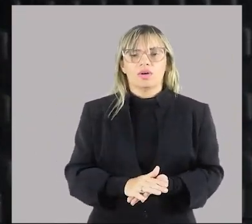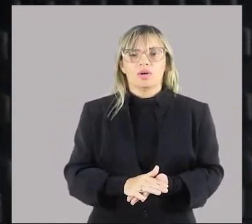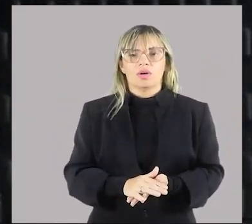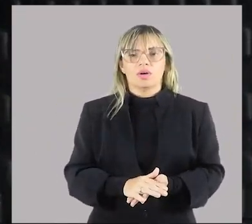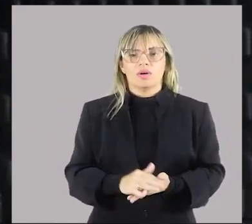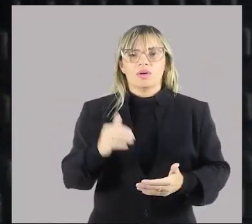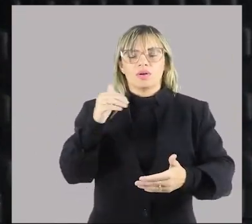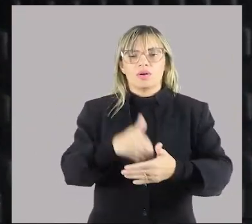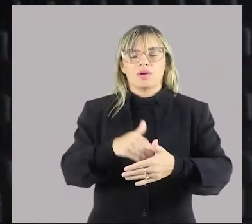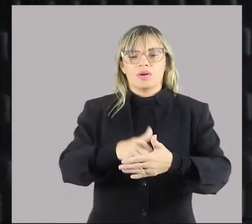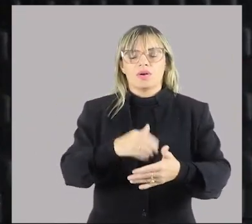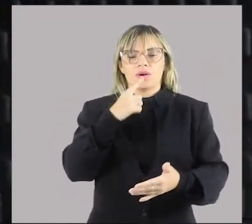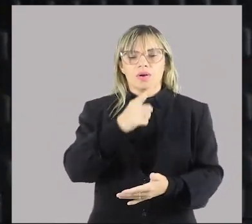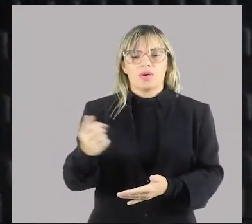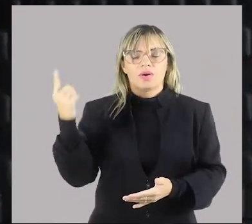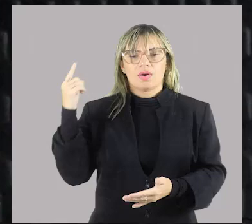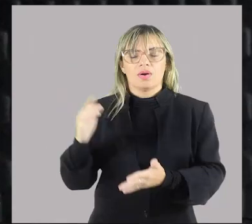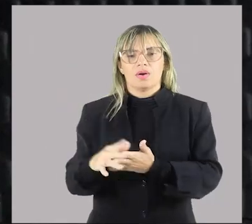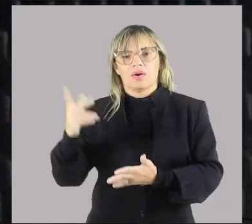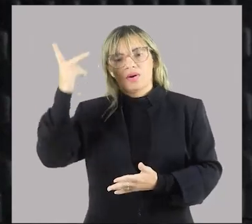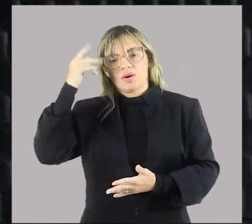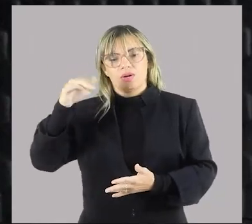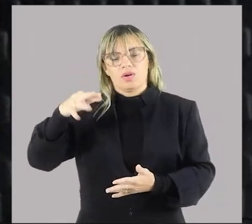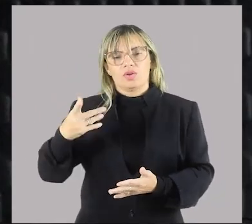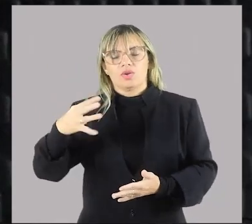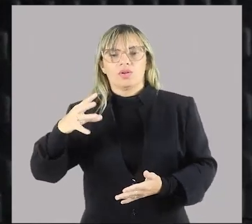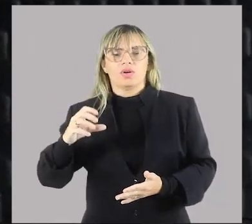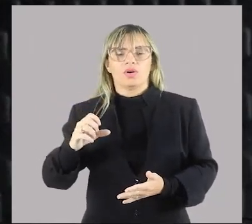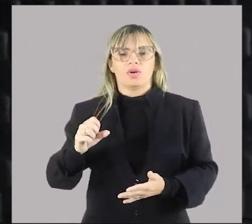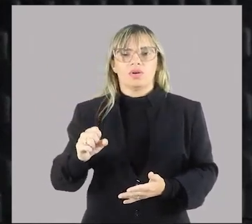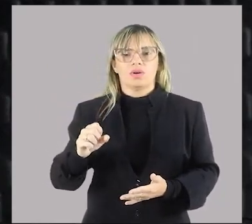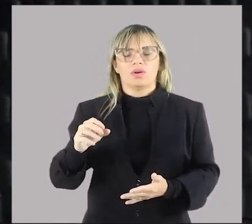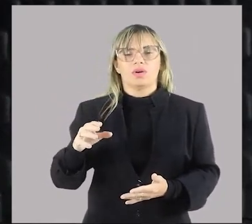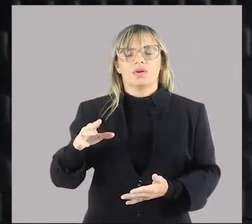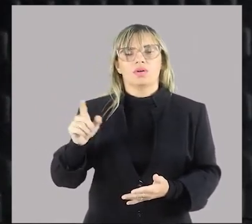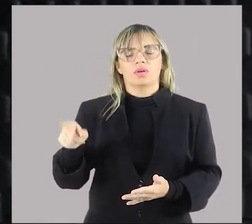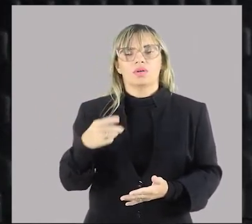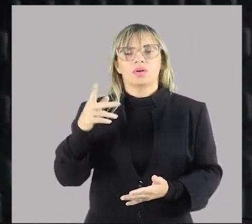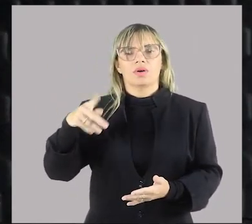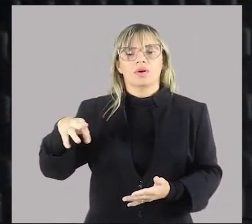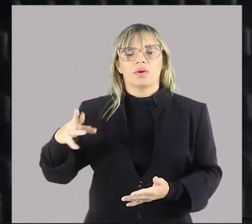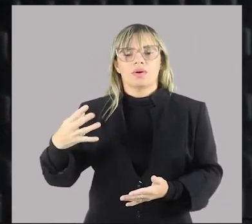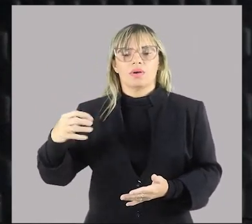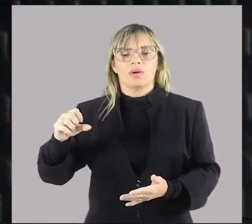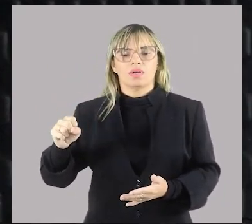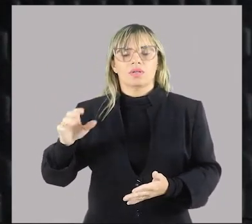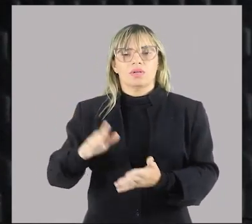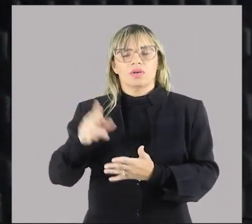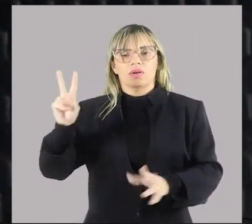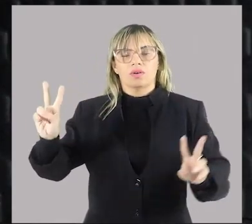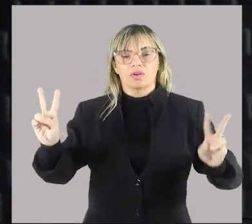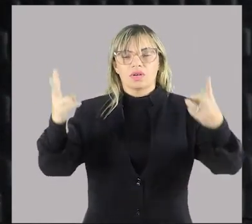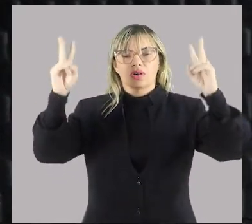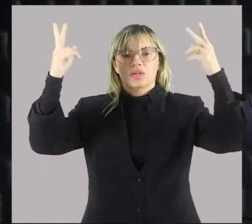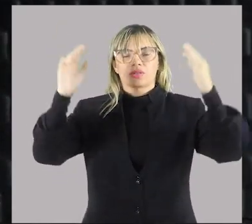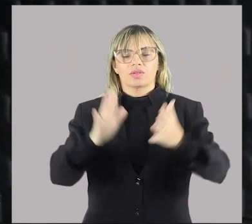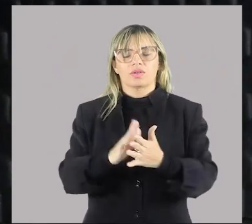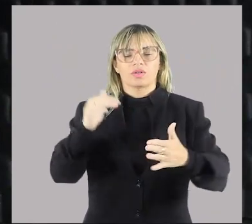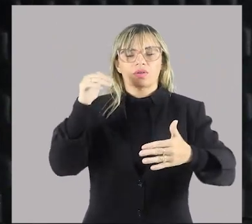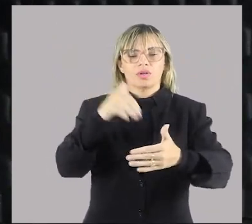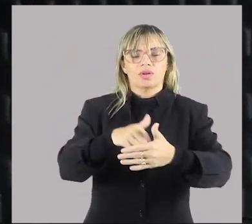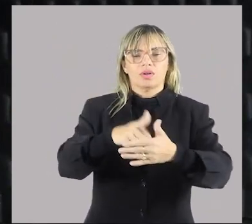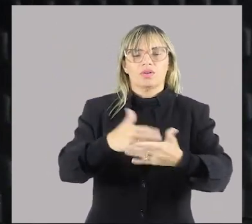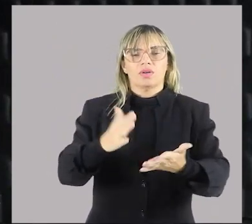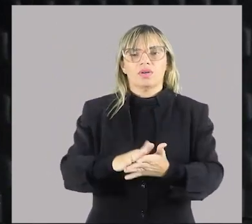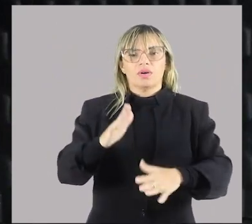oligarquias cafeicultoras paulista, Júlio Prestes. Júlio Prestes vence as eleições. Porém, os